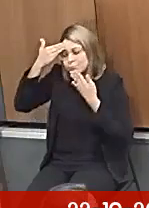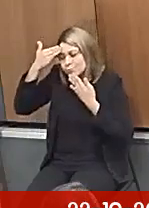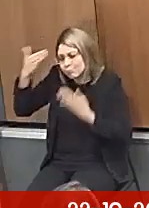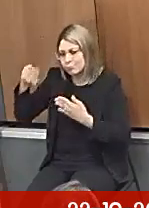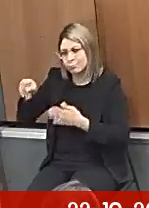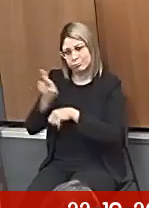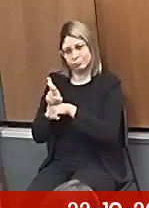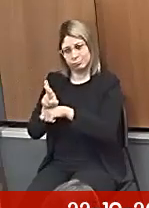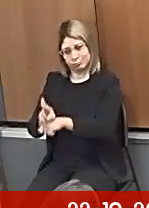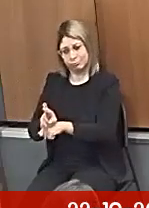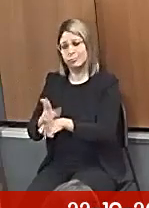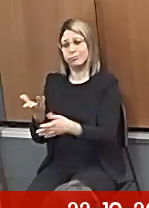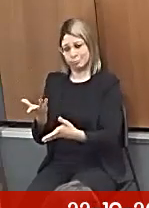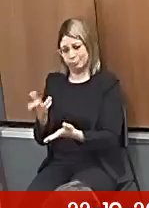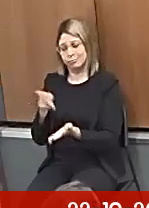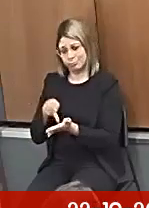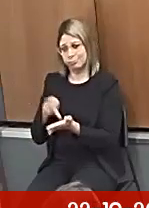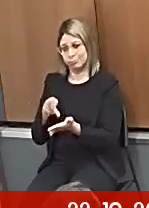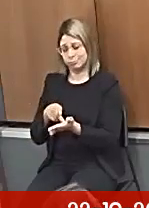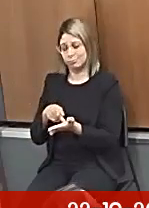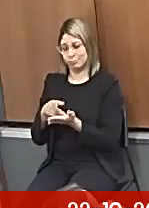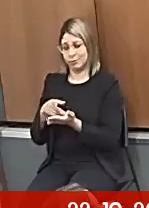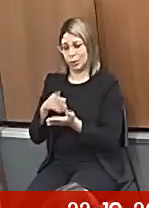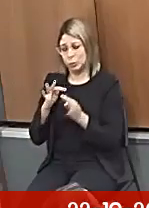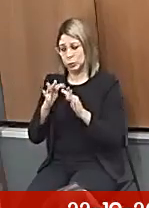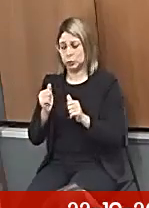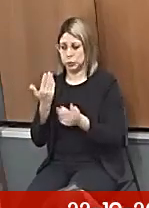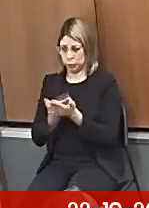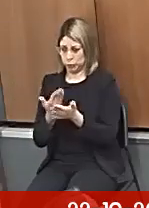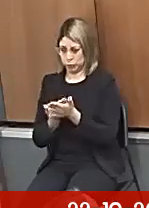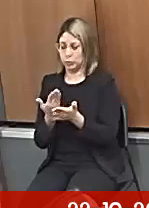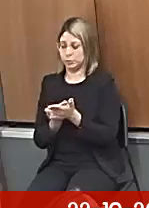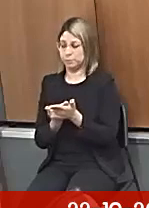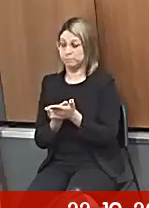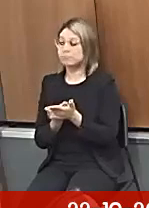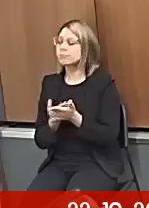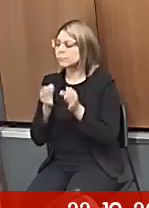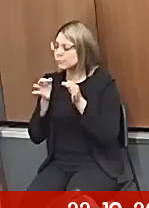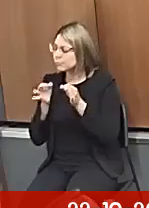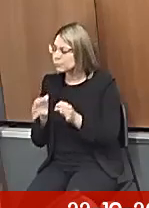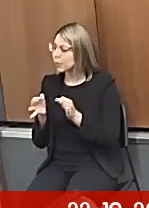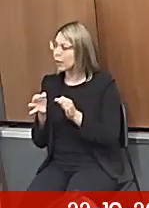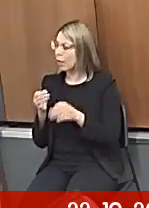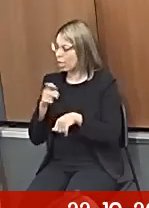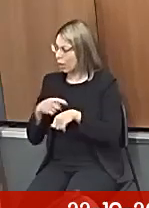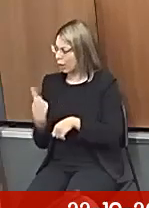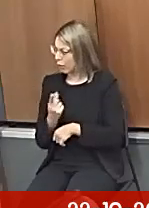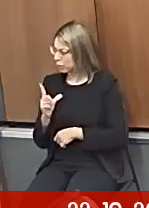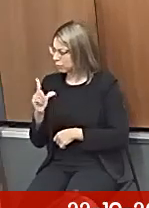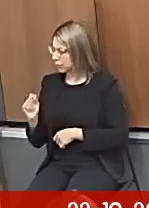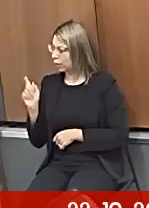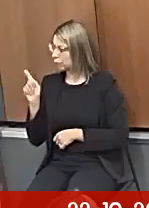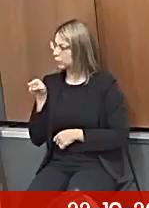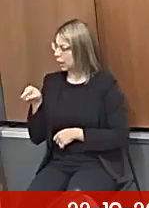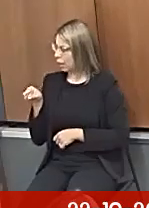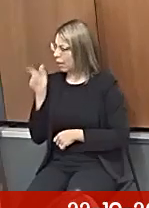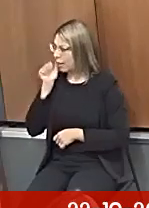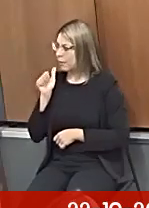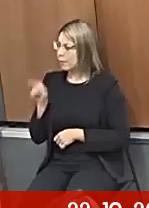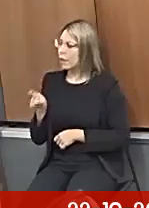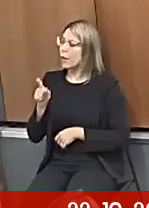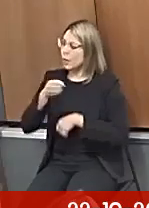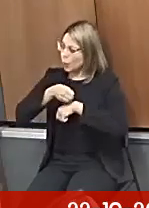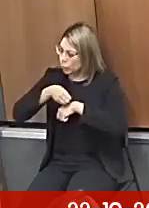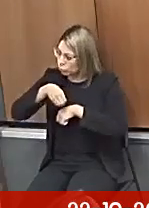ela representa com grandiosidade as escolas. E tenho certeza que, ao sair daqui, ela irá levar tudo o